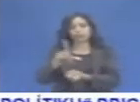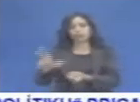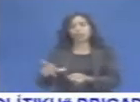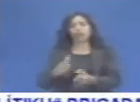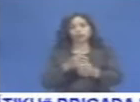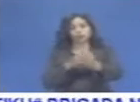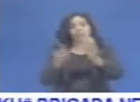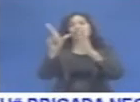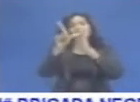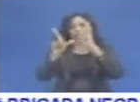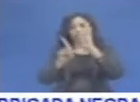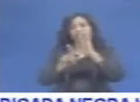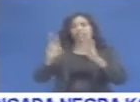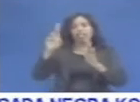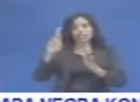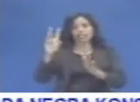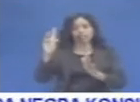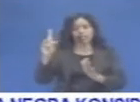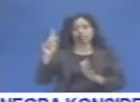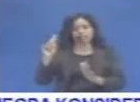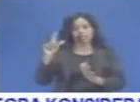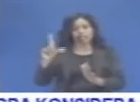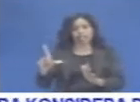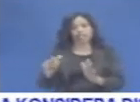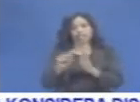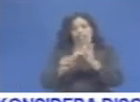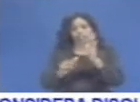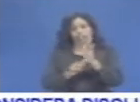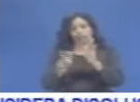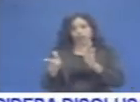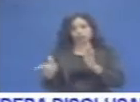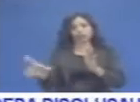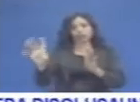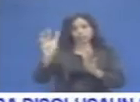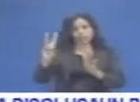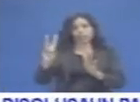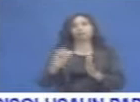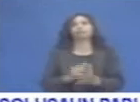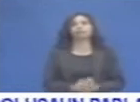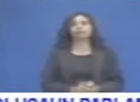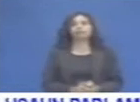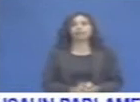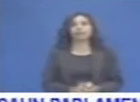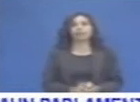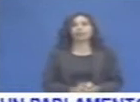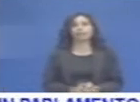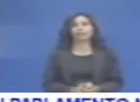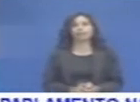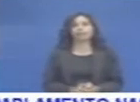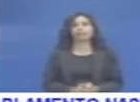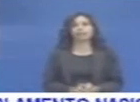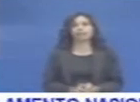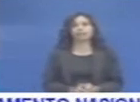Democrática Timor-Leste, artigo Walunulu Resignen, a linha F. Presidente da República também jura, mas